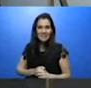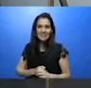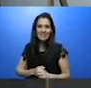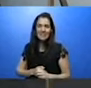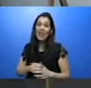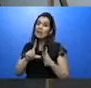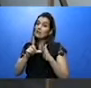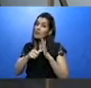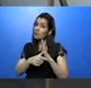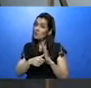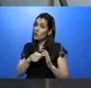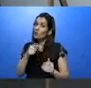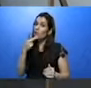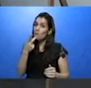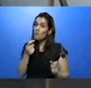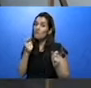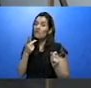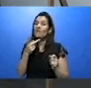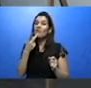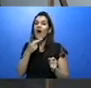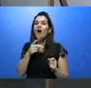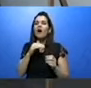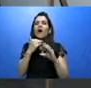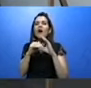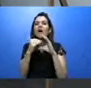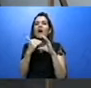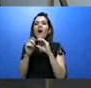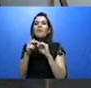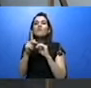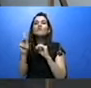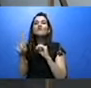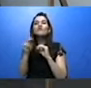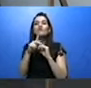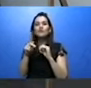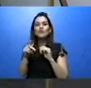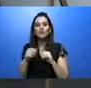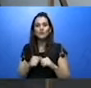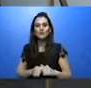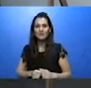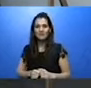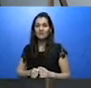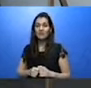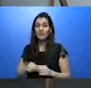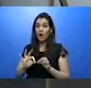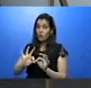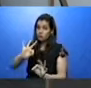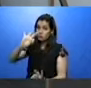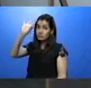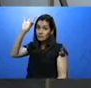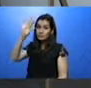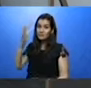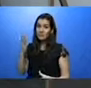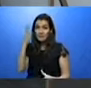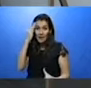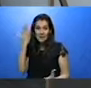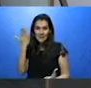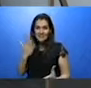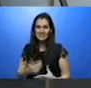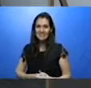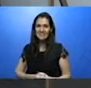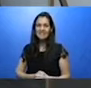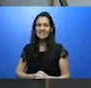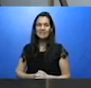depois, se você descobrir, você também pode enviar para sua professora ou conversar com quem cuida de você sobre a sua altura, tá bom? Então, acompanhe a